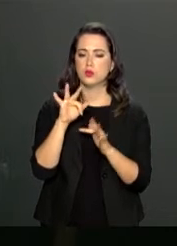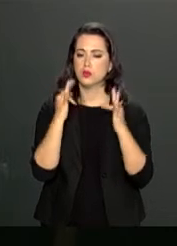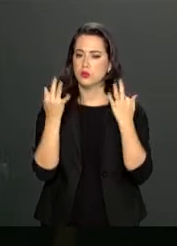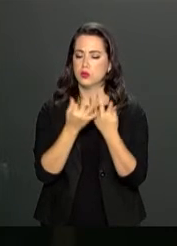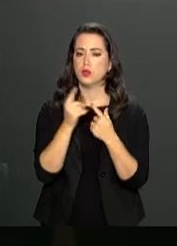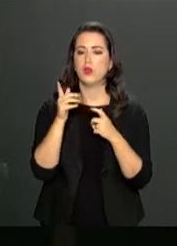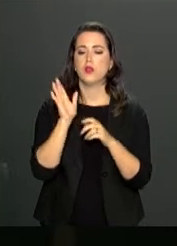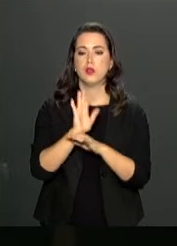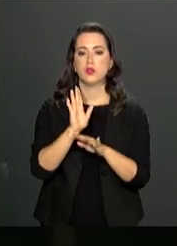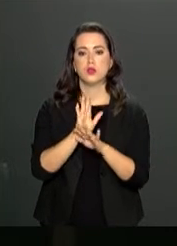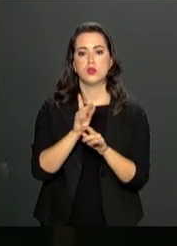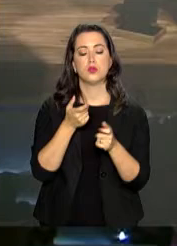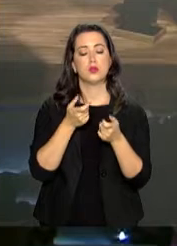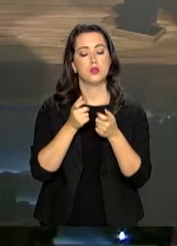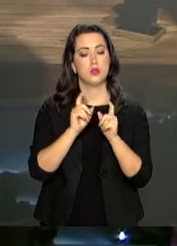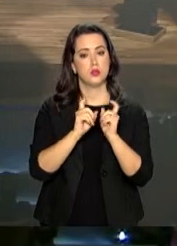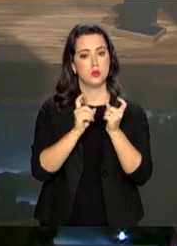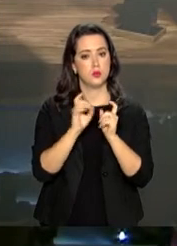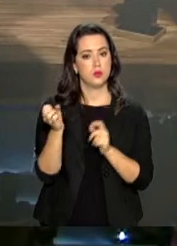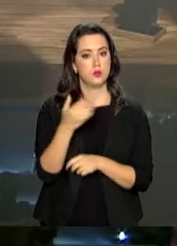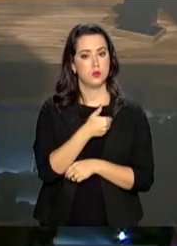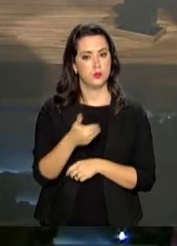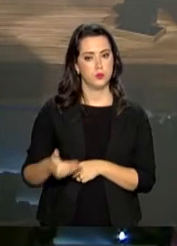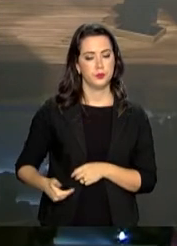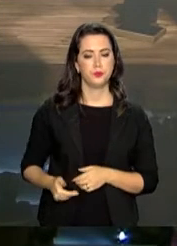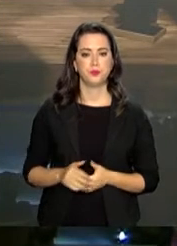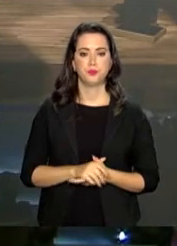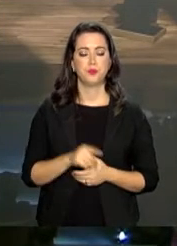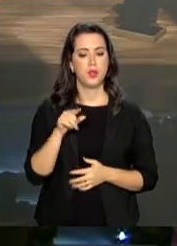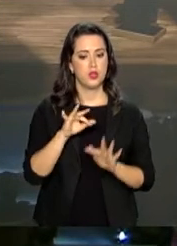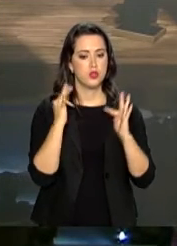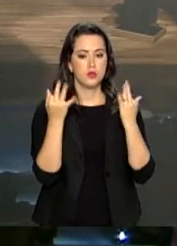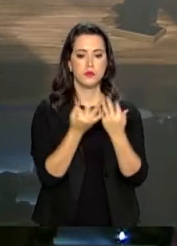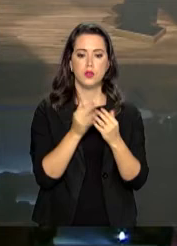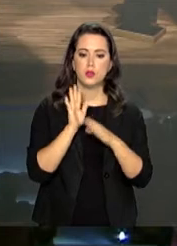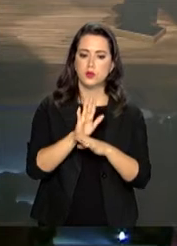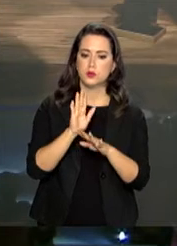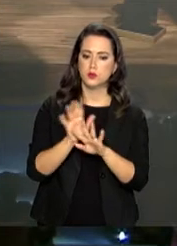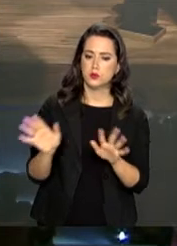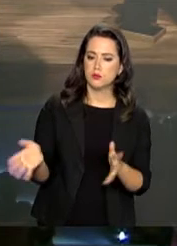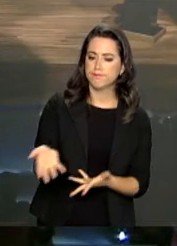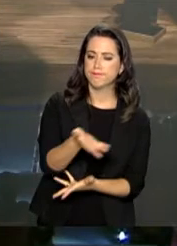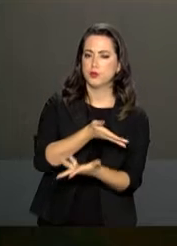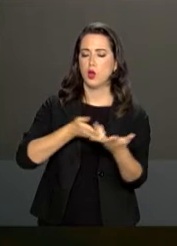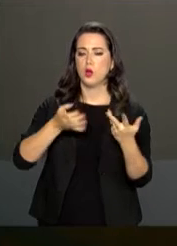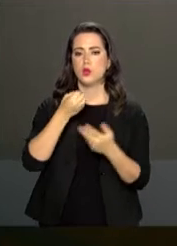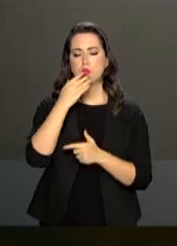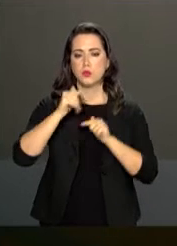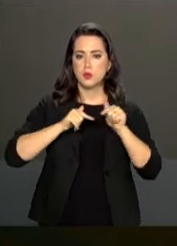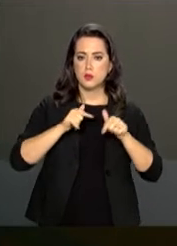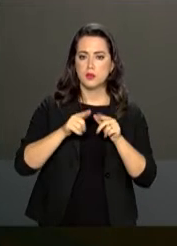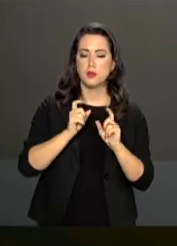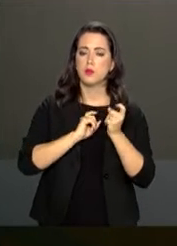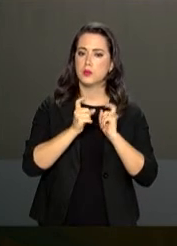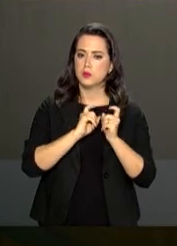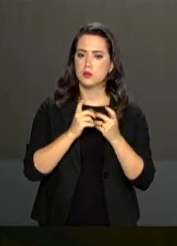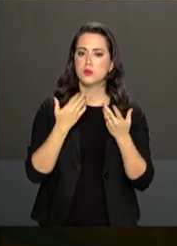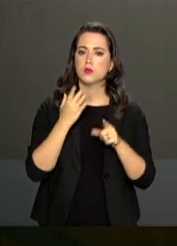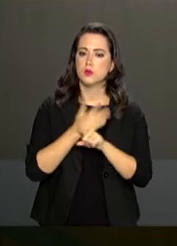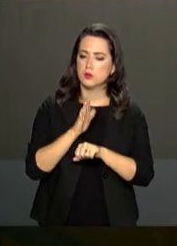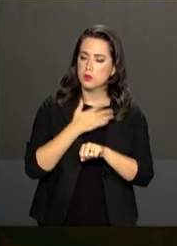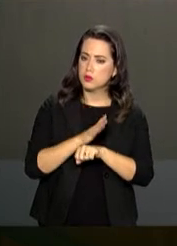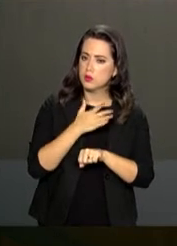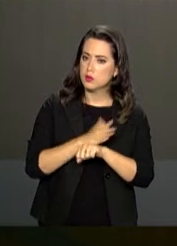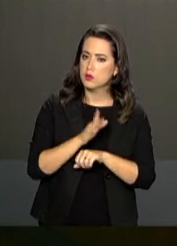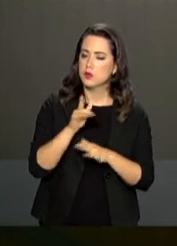a gestão do novo governo este for o estimulará o compartilhamento de boas práticas para gestão a capacitação